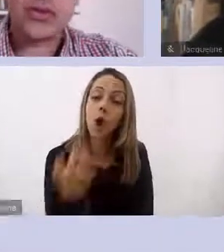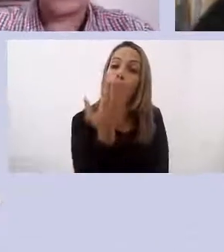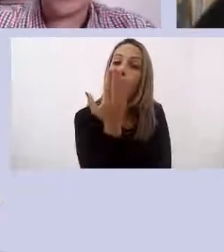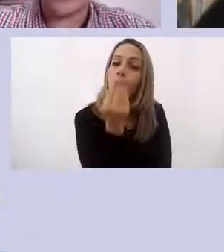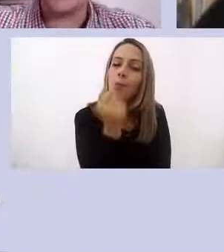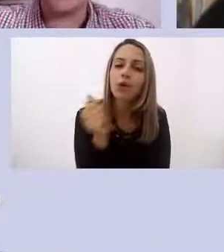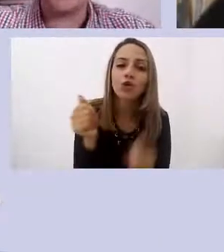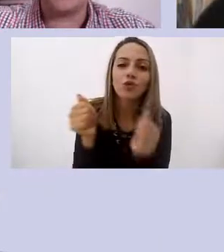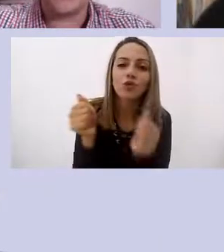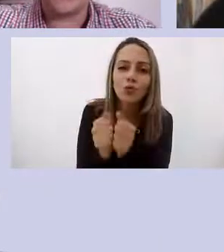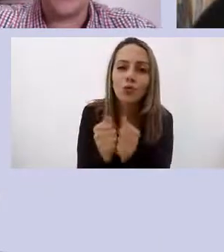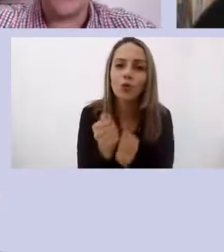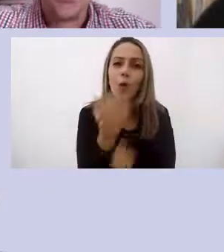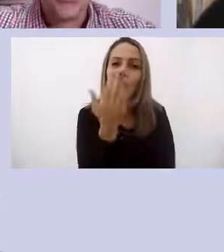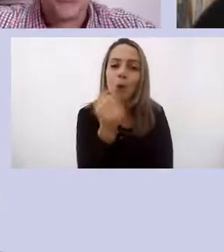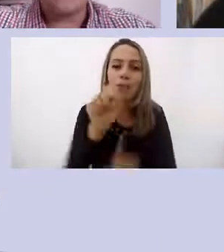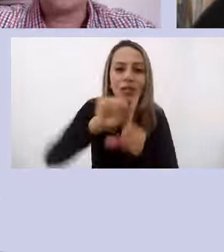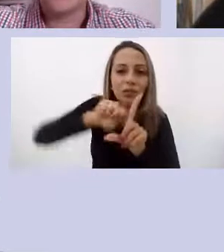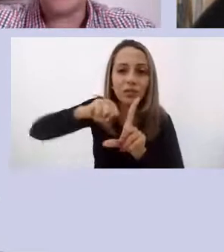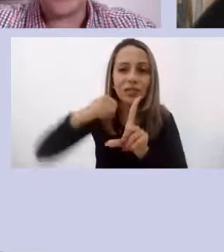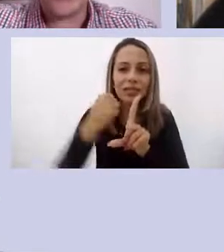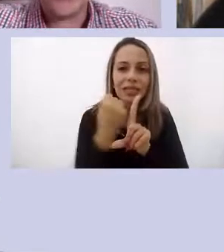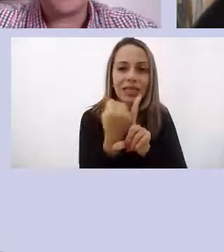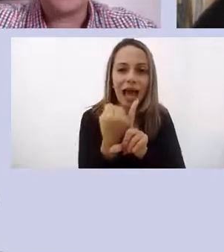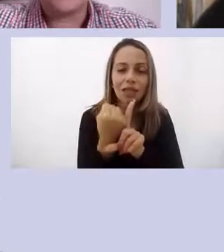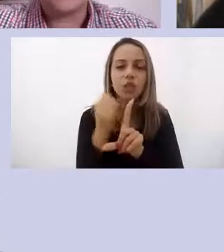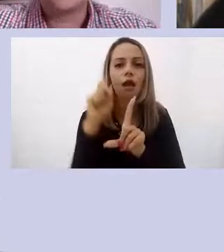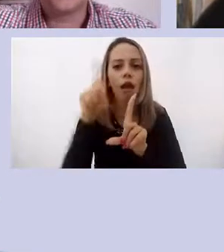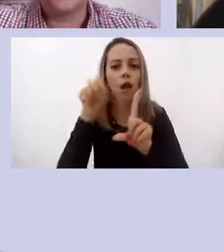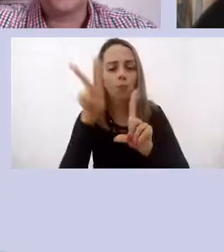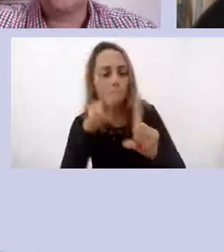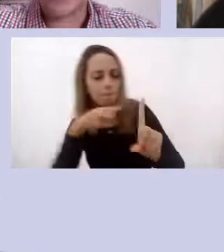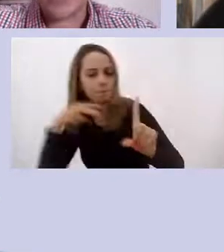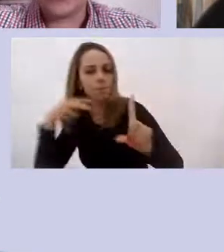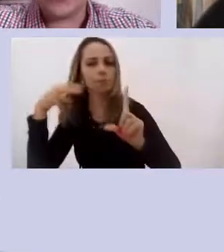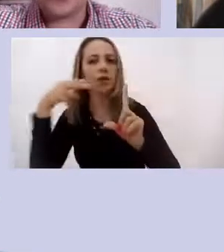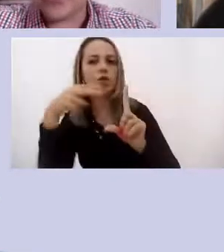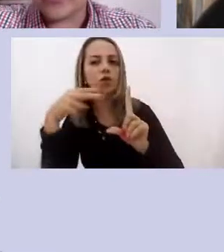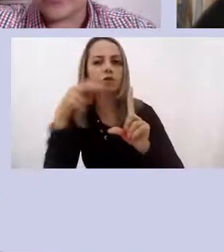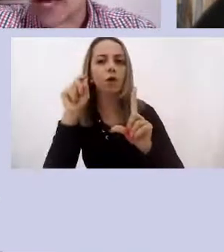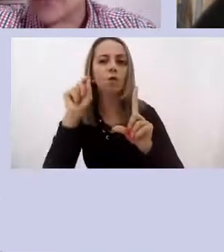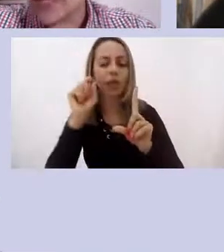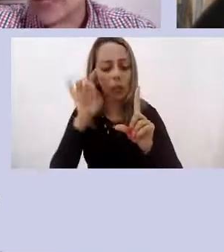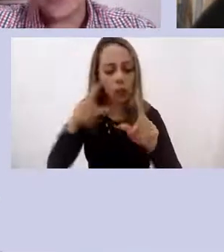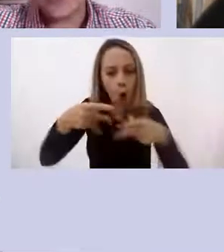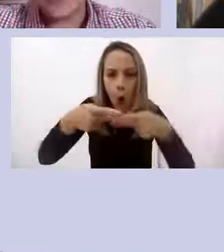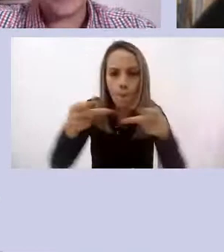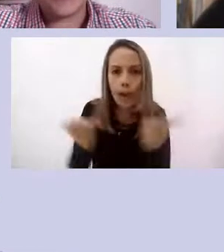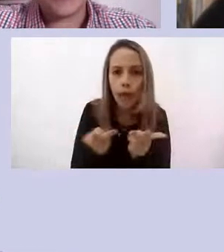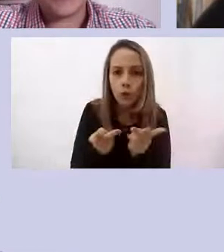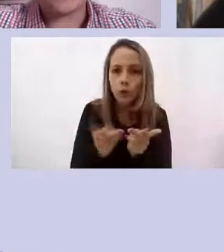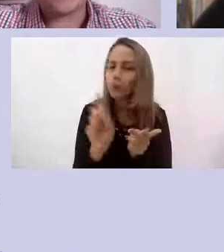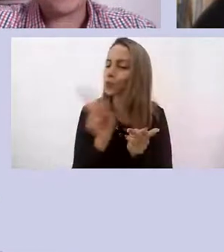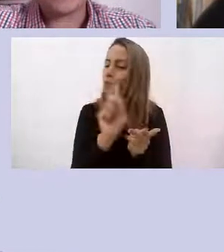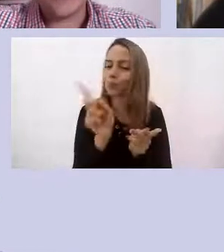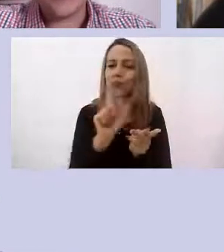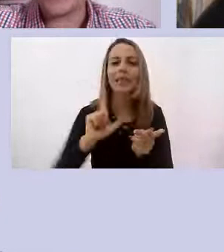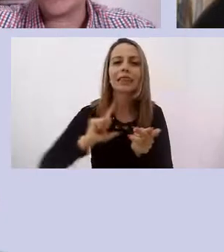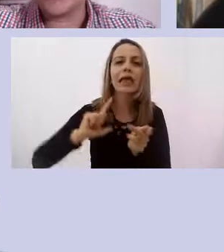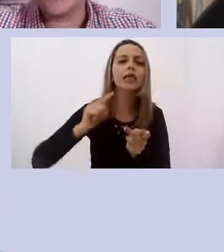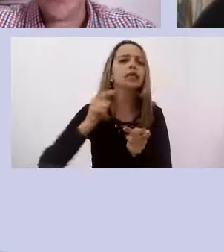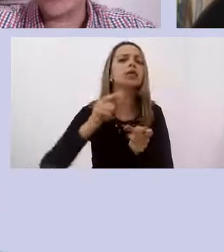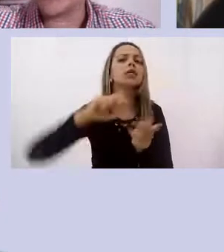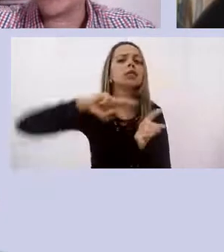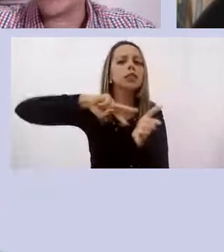em sociedade, numa perspectiva muito além do prato, tá? Com certeza. Eu